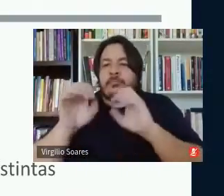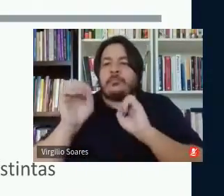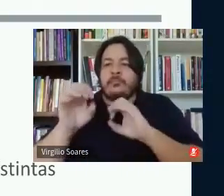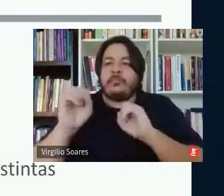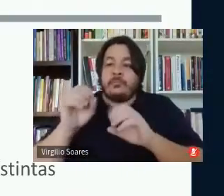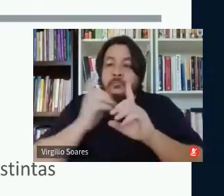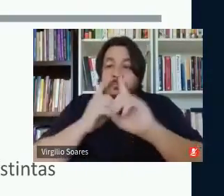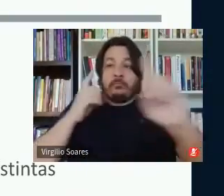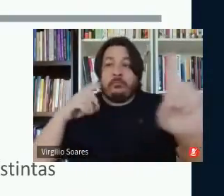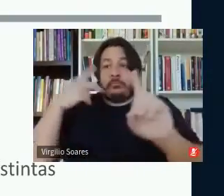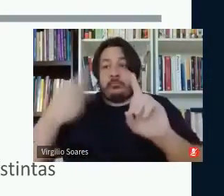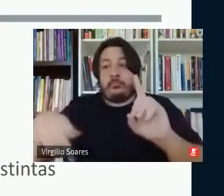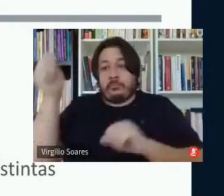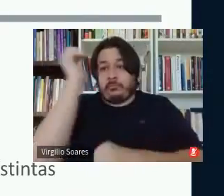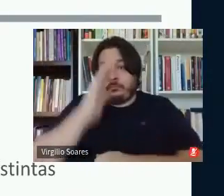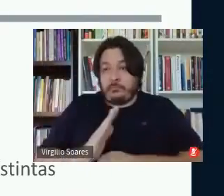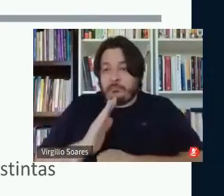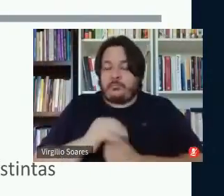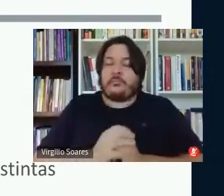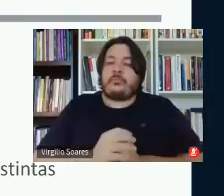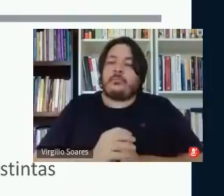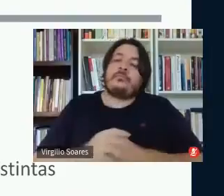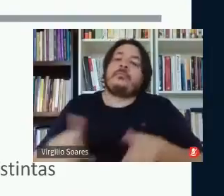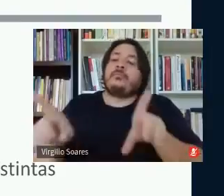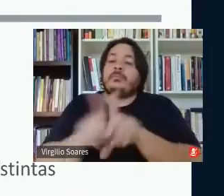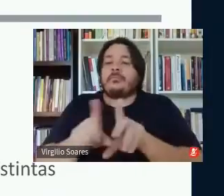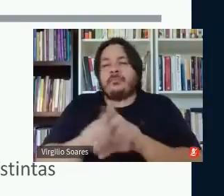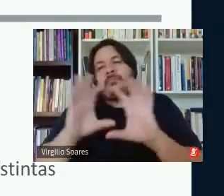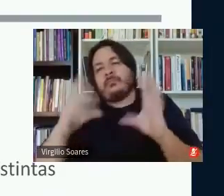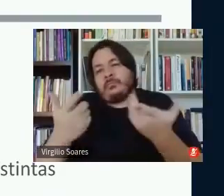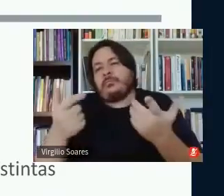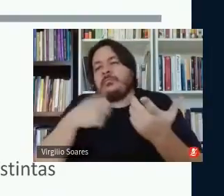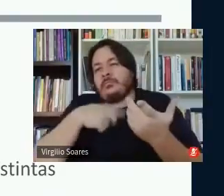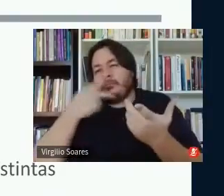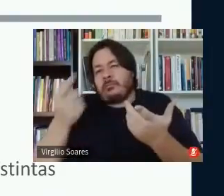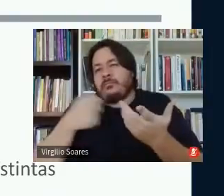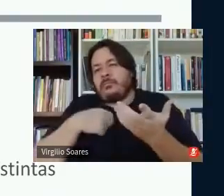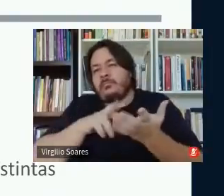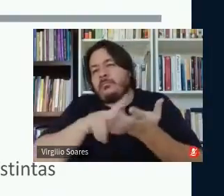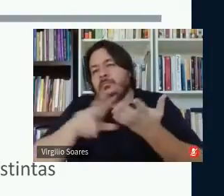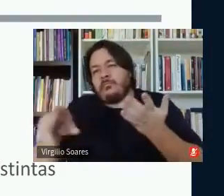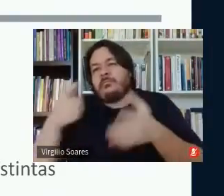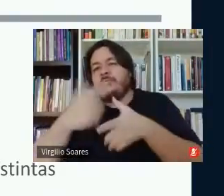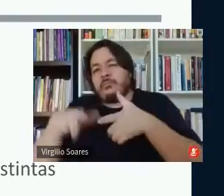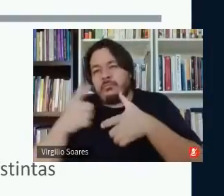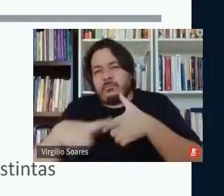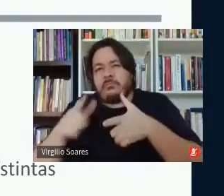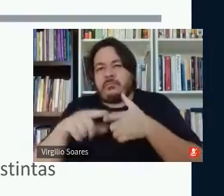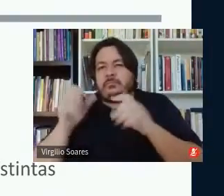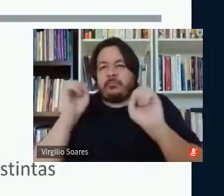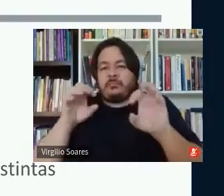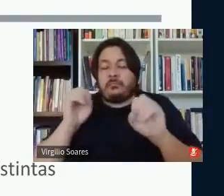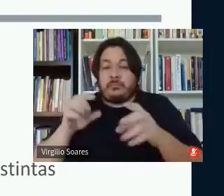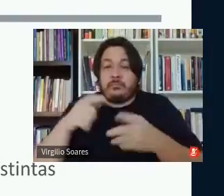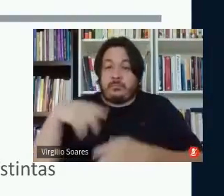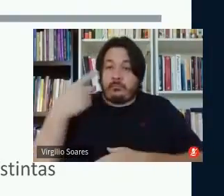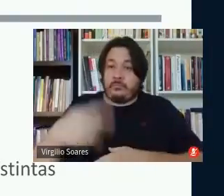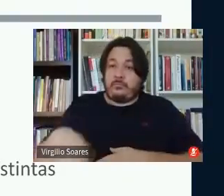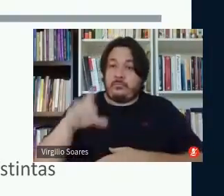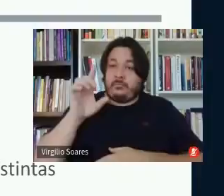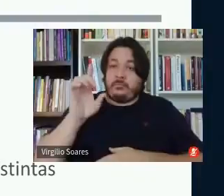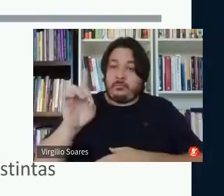país. E isso sem falar em resultados, né, desse ensino. Bom, só o Distrito Federal tem